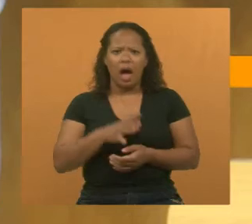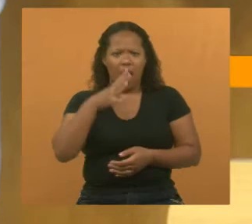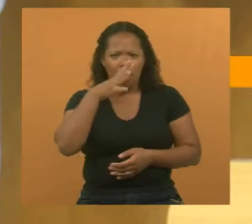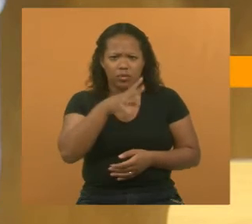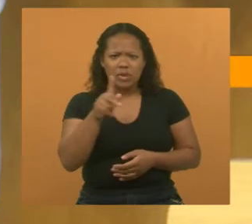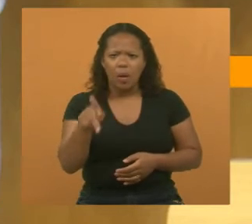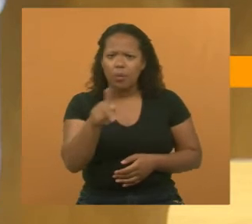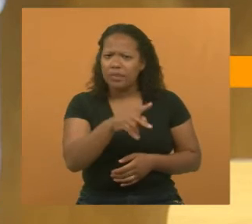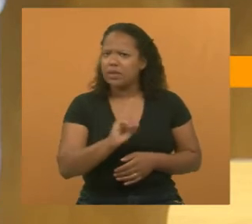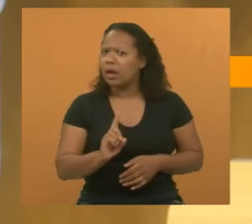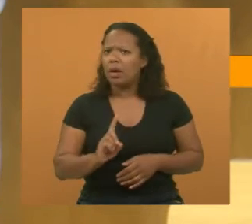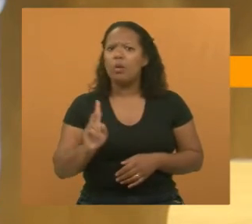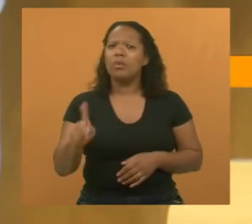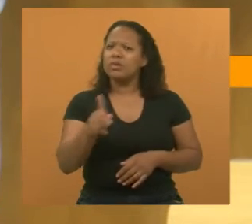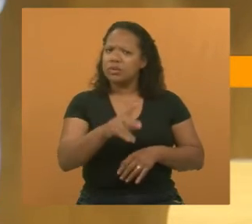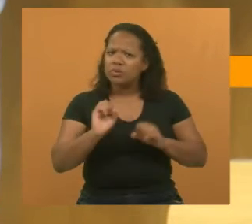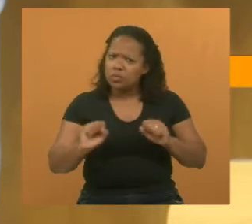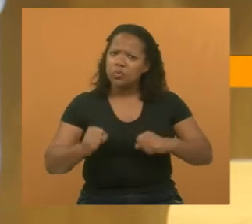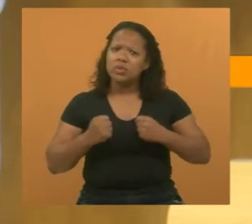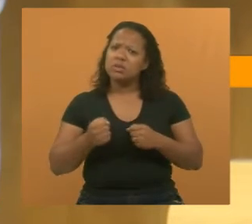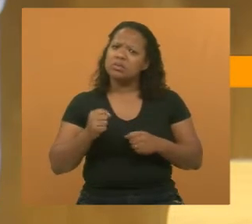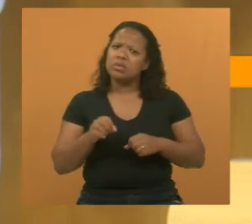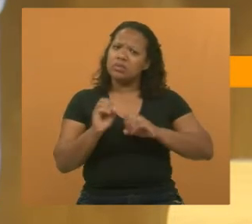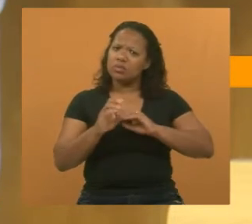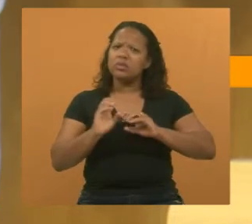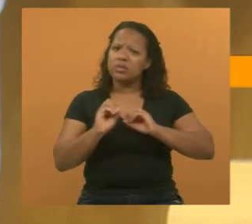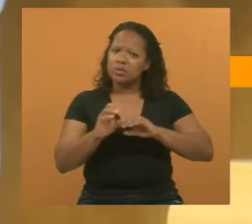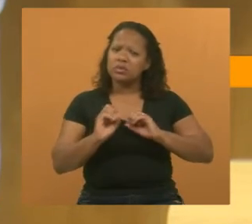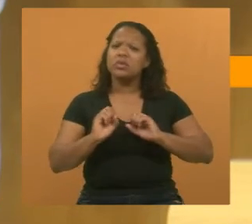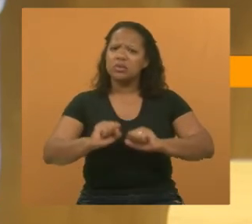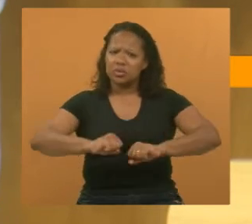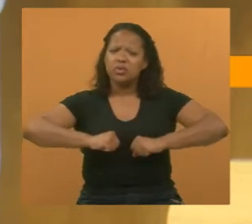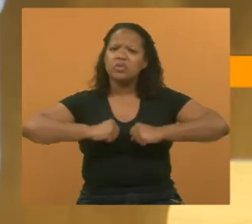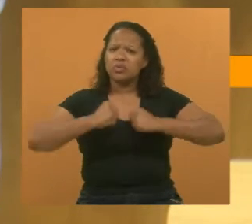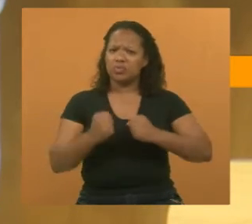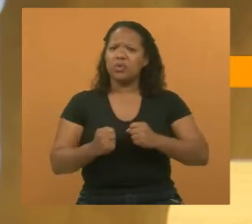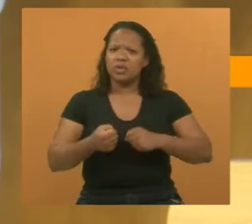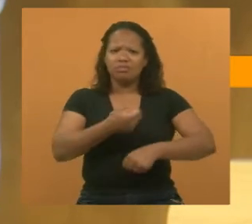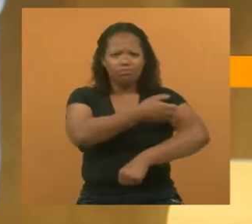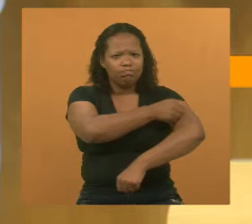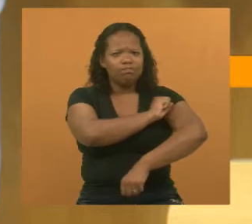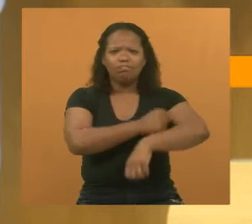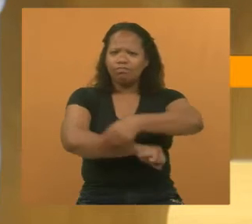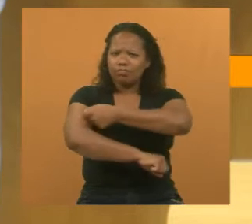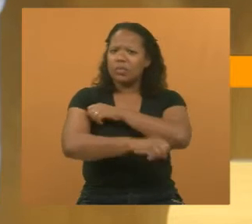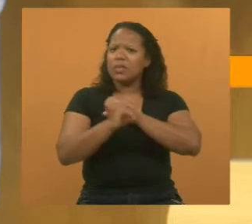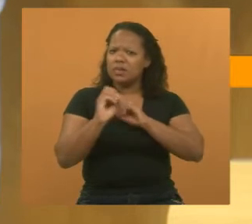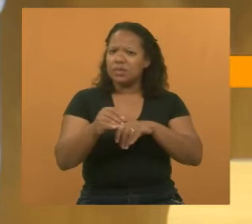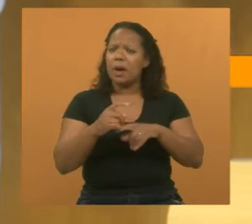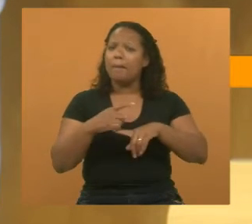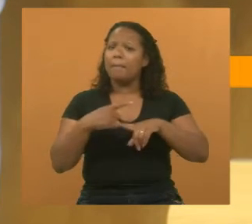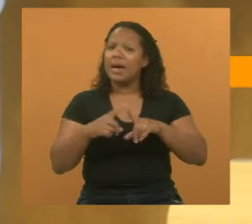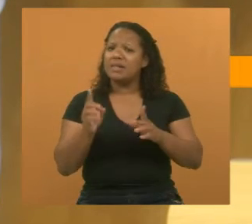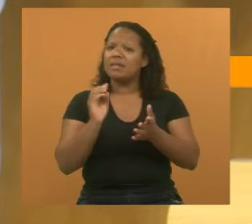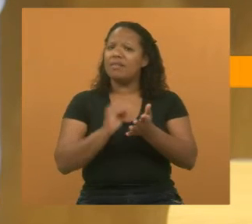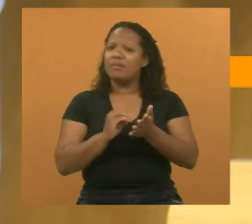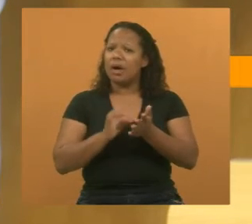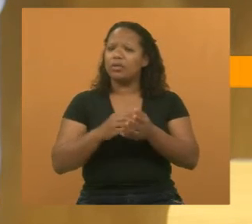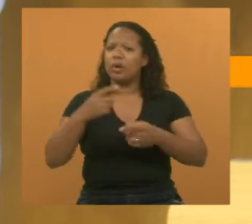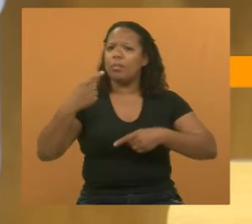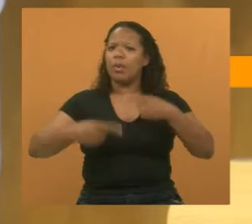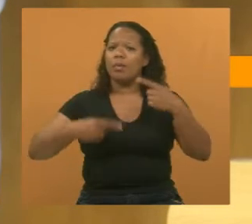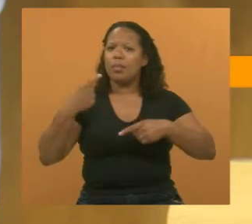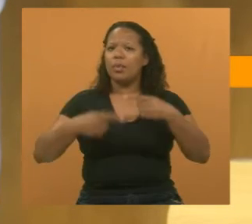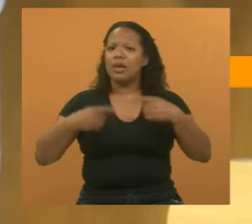professor faz o que pode, o professor se desdobra, se esforça, mas o que falta é uma política educacional